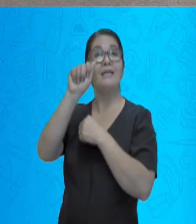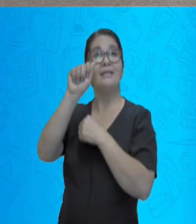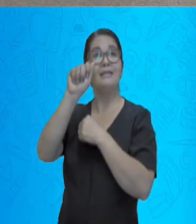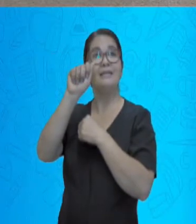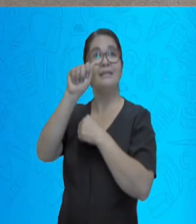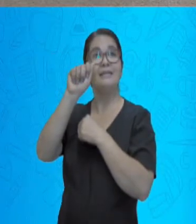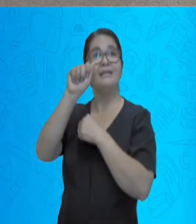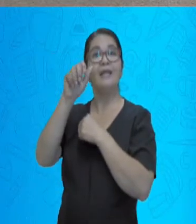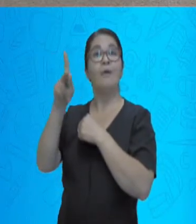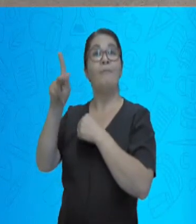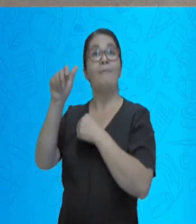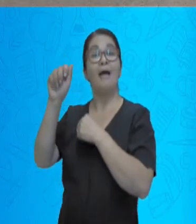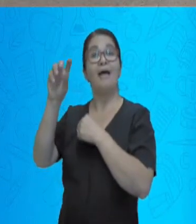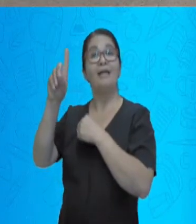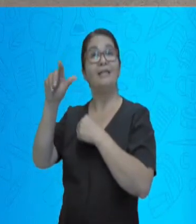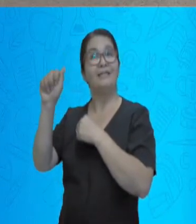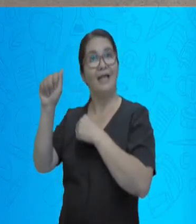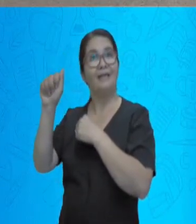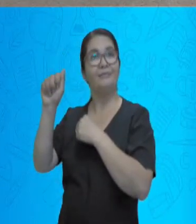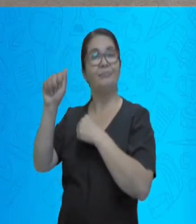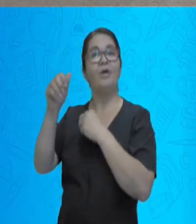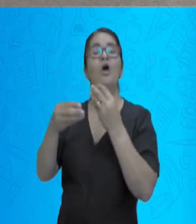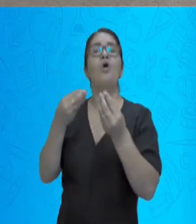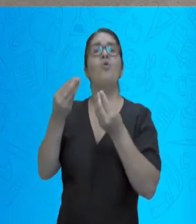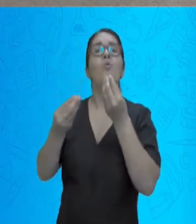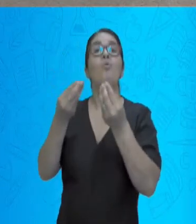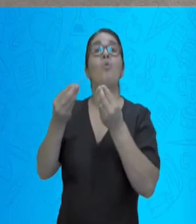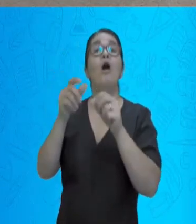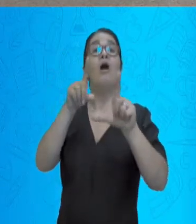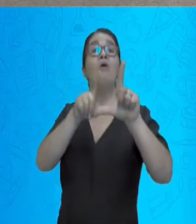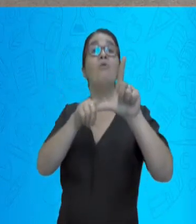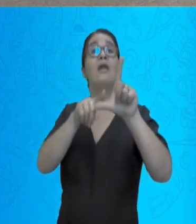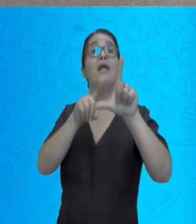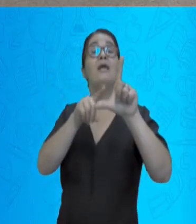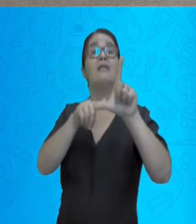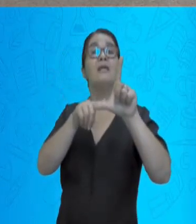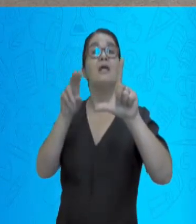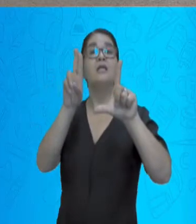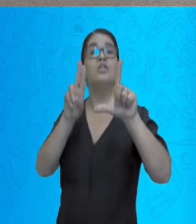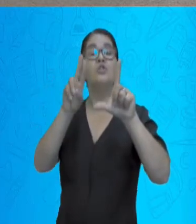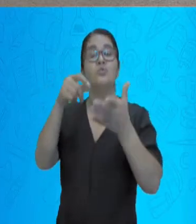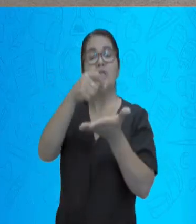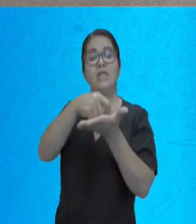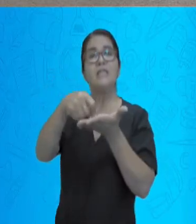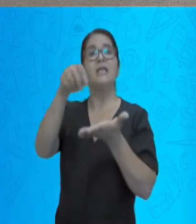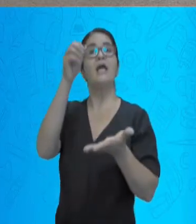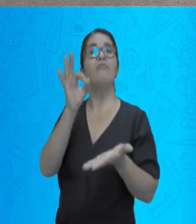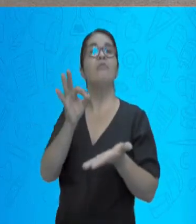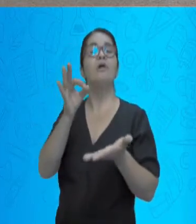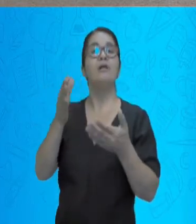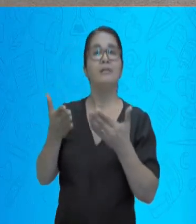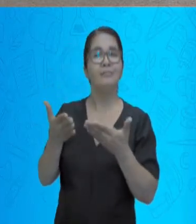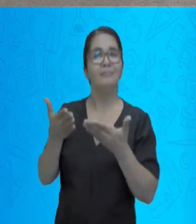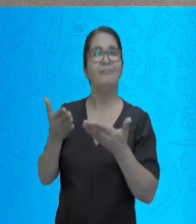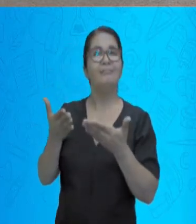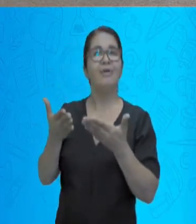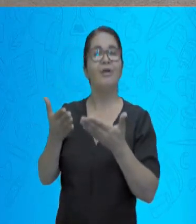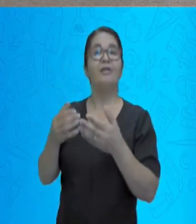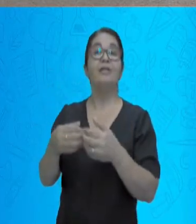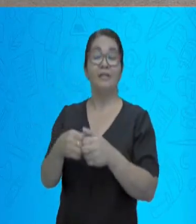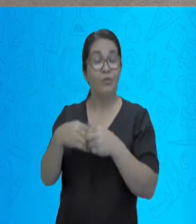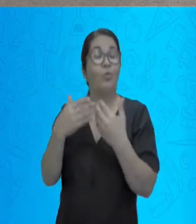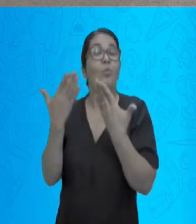letra para a gente conseguir perceber. Então, a gente tem aqui, ó, a letra P e uma letra que antecede, que vem antes